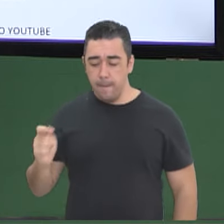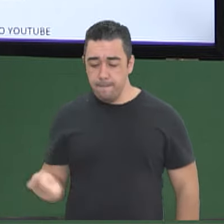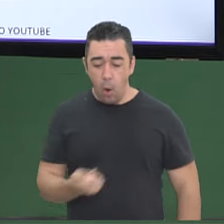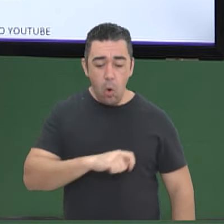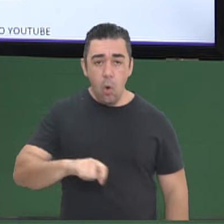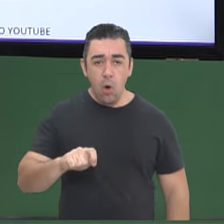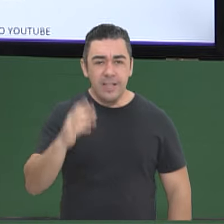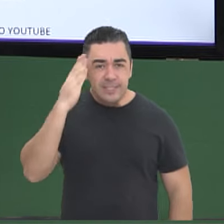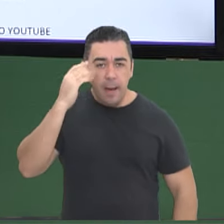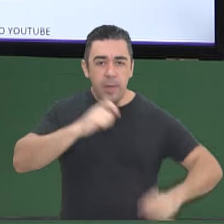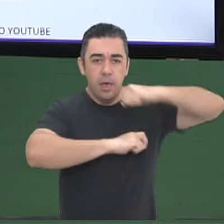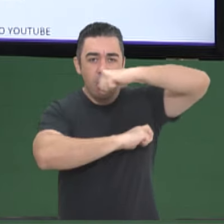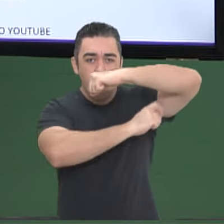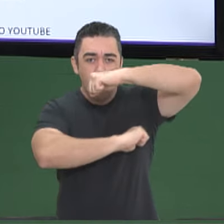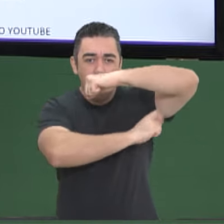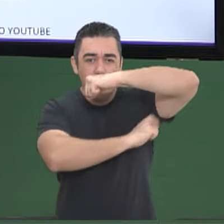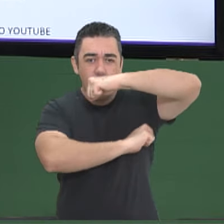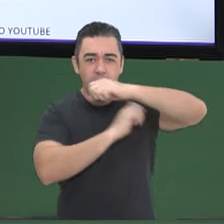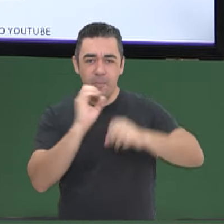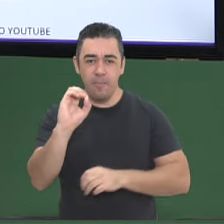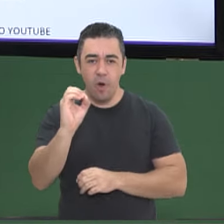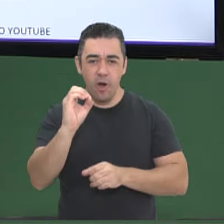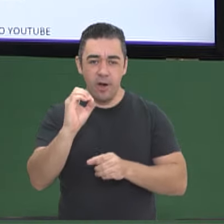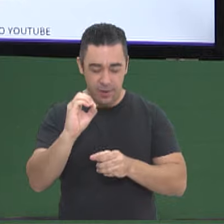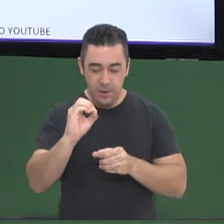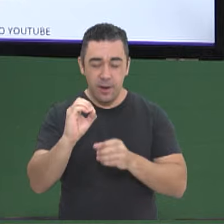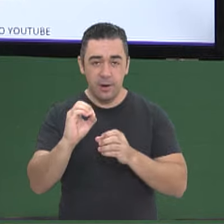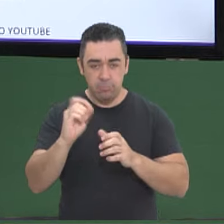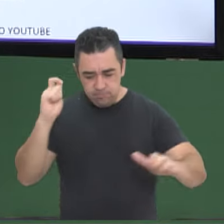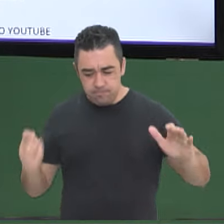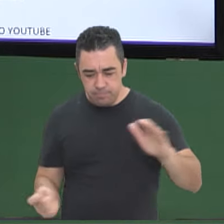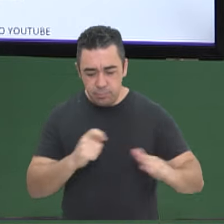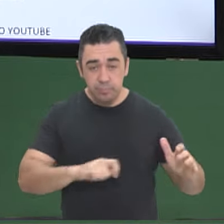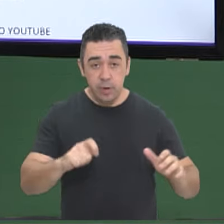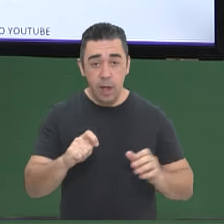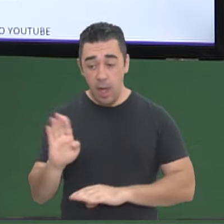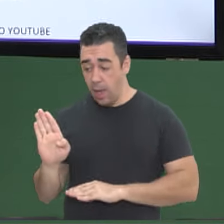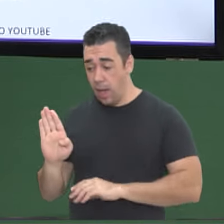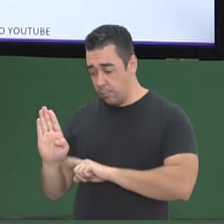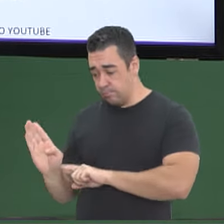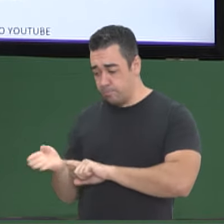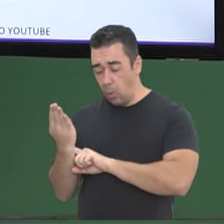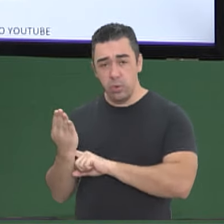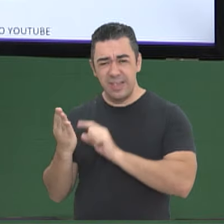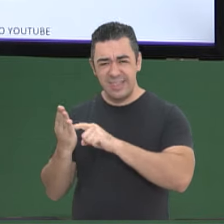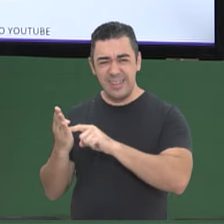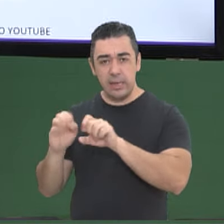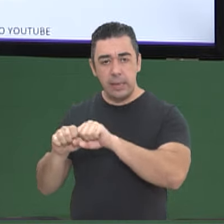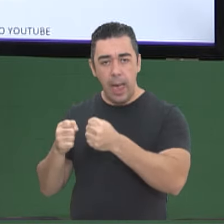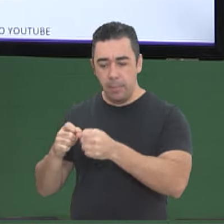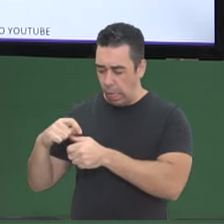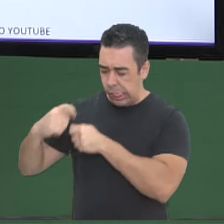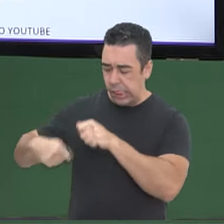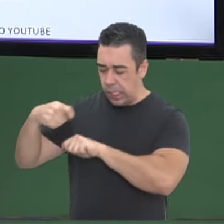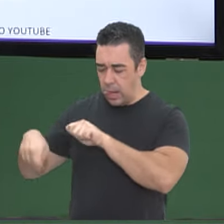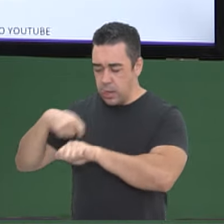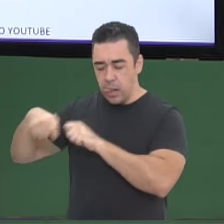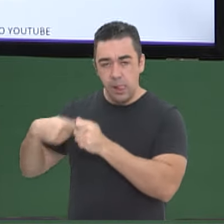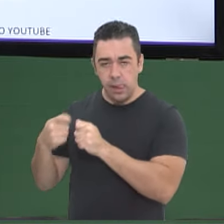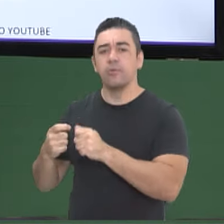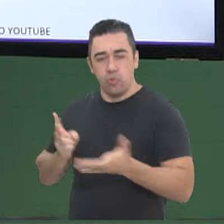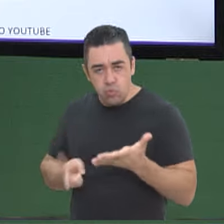do desodorante. Eu já vi tantas coisas. E se a raquete quebra, aí o pessoal cola com fita, dá um jeito